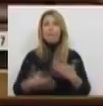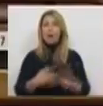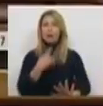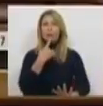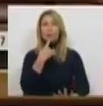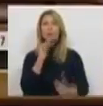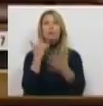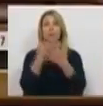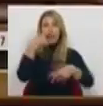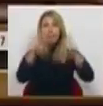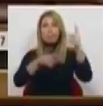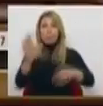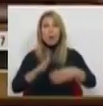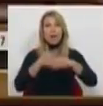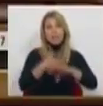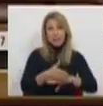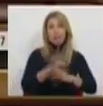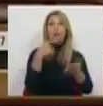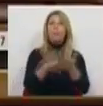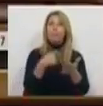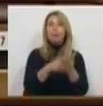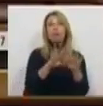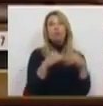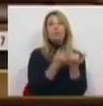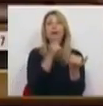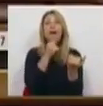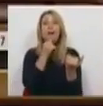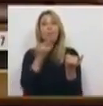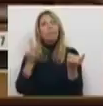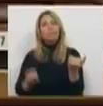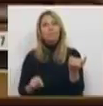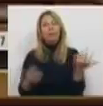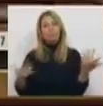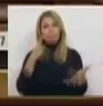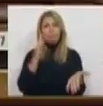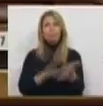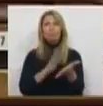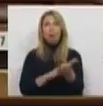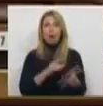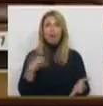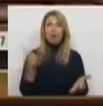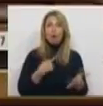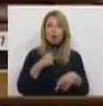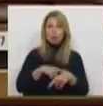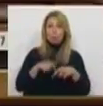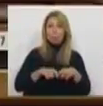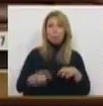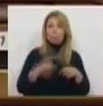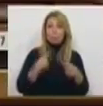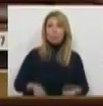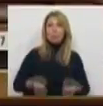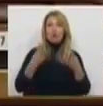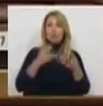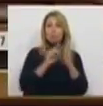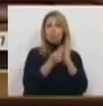para elas poderem ter acesso à tarifa social da água. São as provas como conseguimos ao longo deste período melhorar